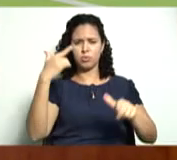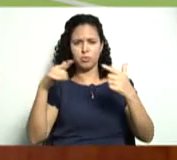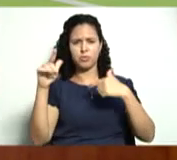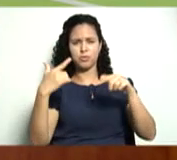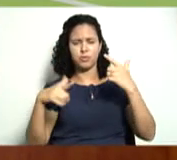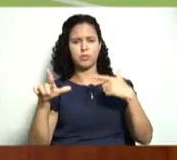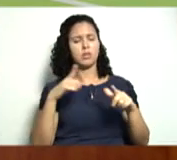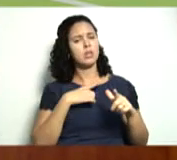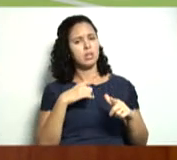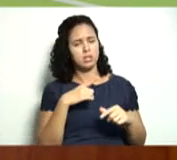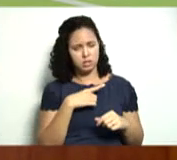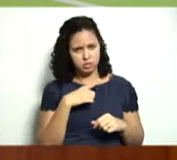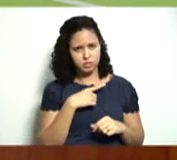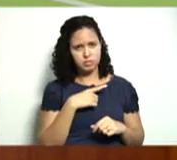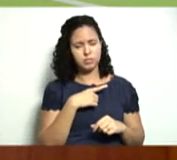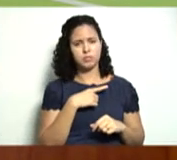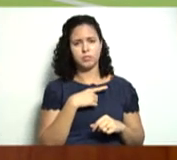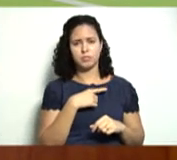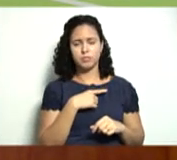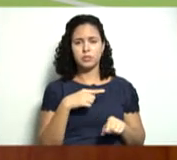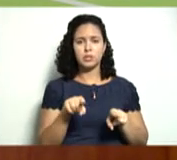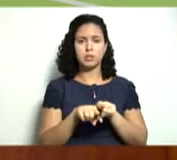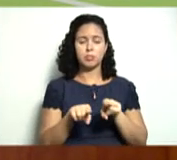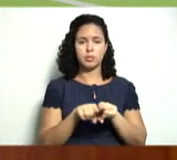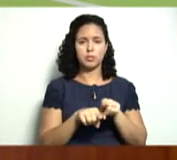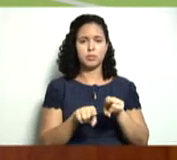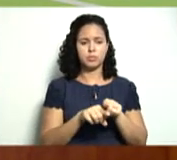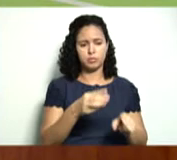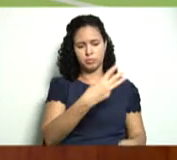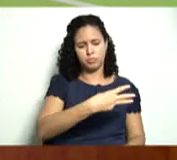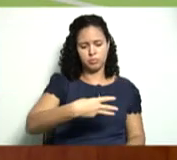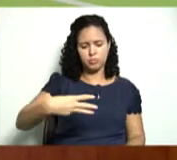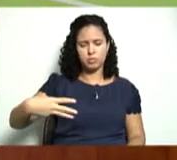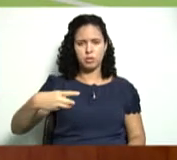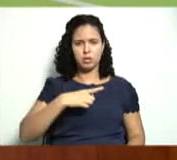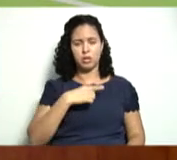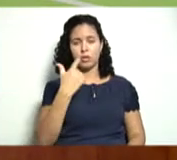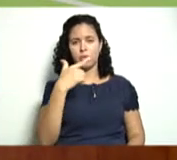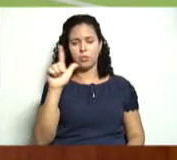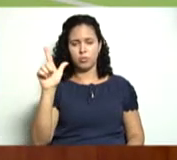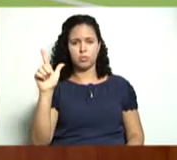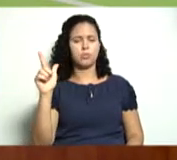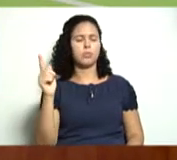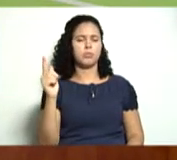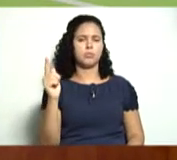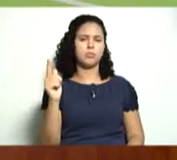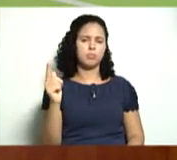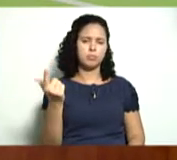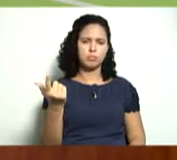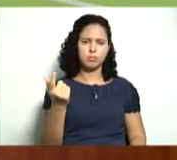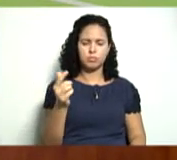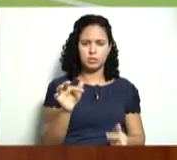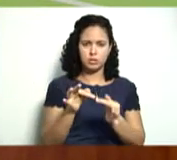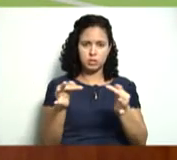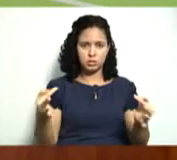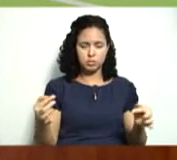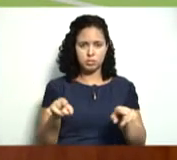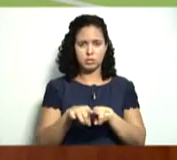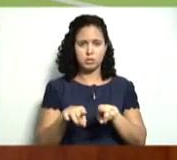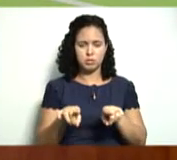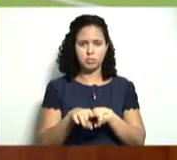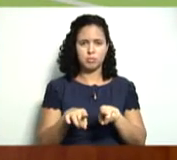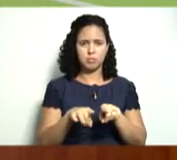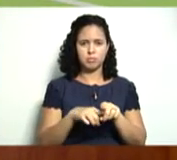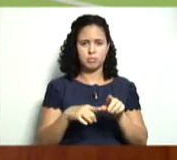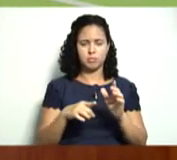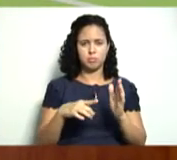inclusive o próprio windows também traz outros mais simples como é o caso do hoje pede e também o bloco de notas que é um